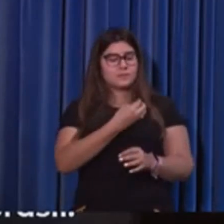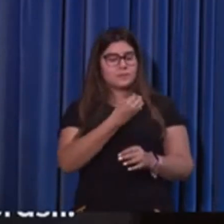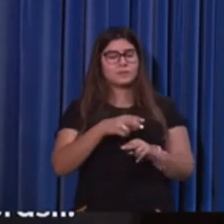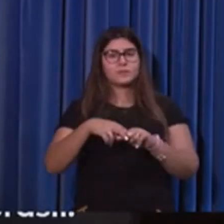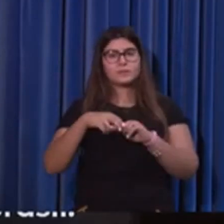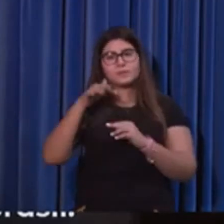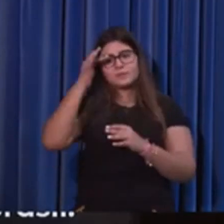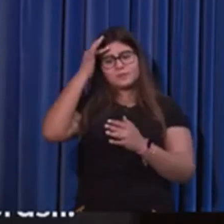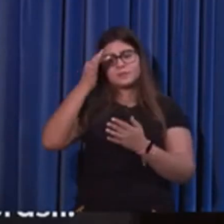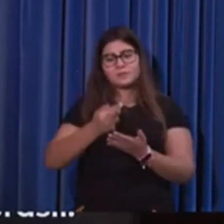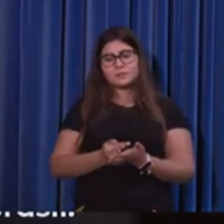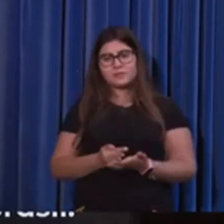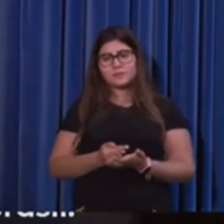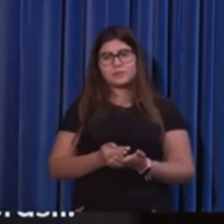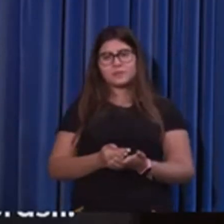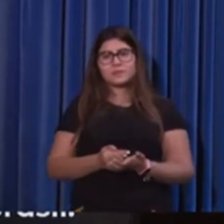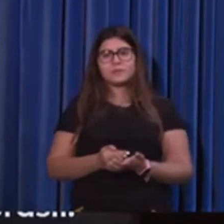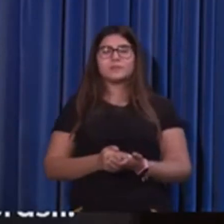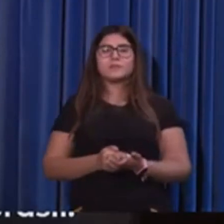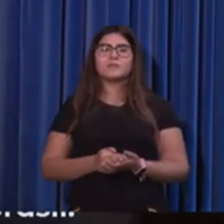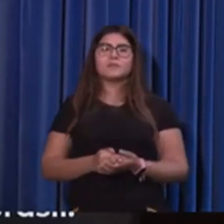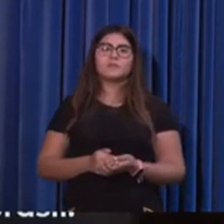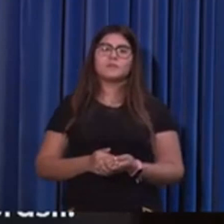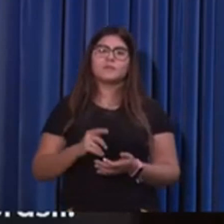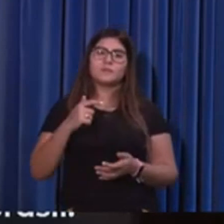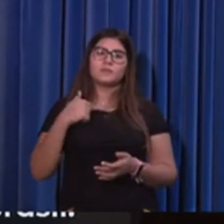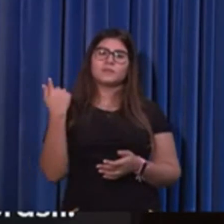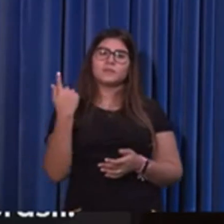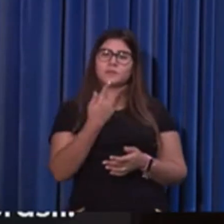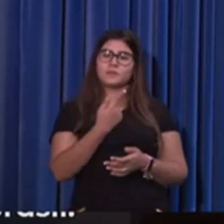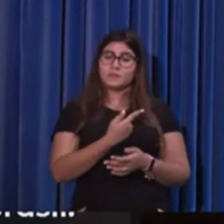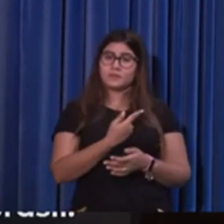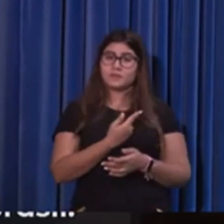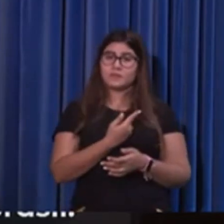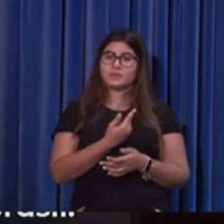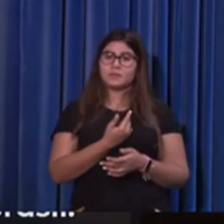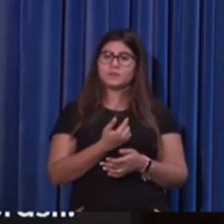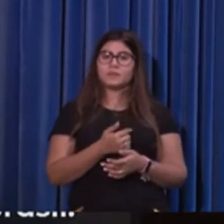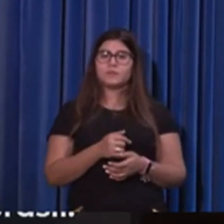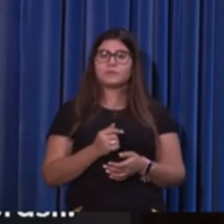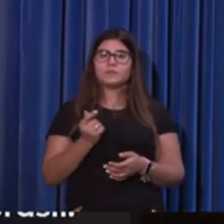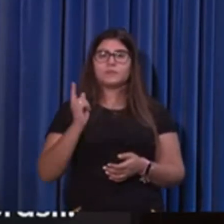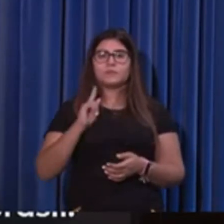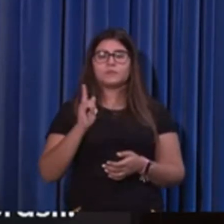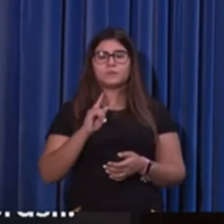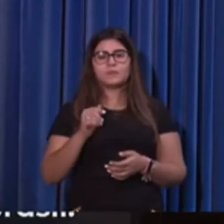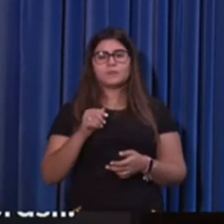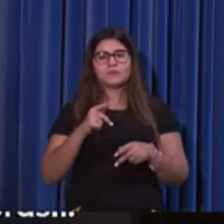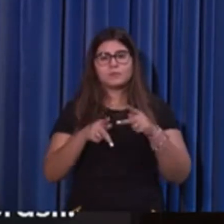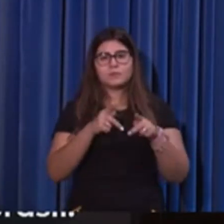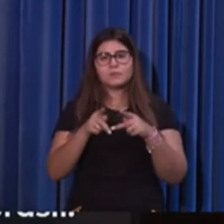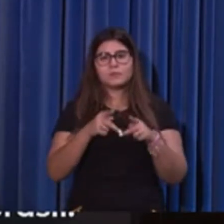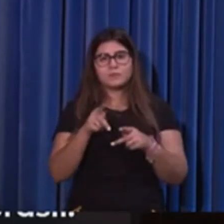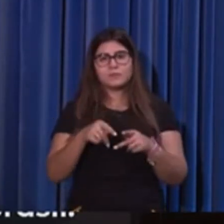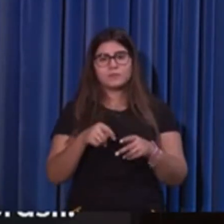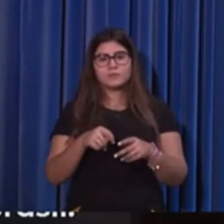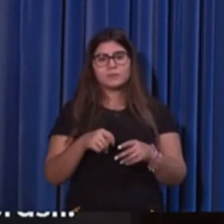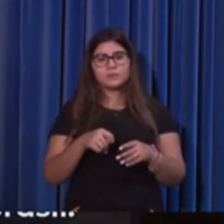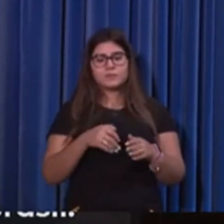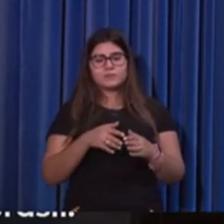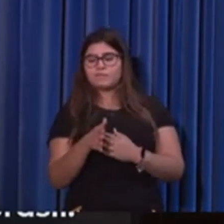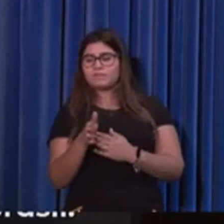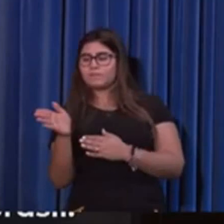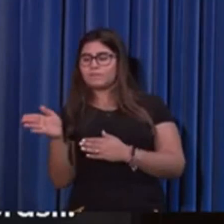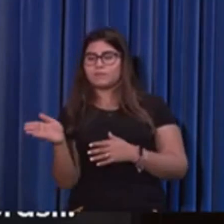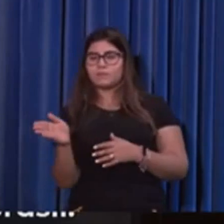nele não se compraz a minha alma. Nós, porém, não somos dos que retrocedem para a perdição, somos, entretanto,